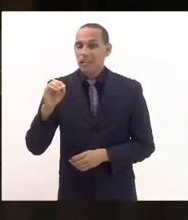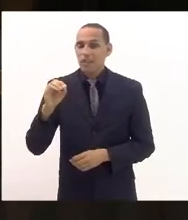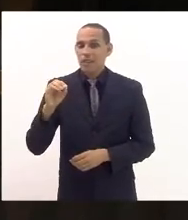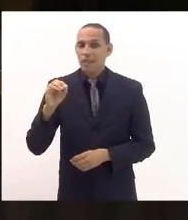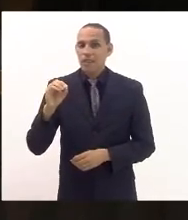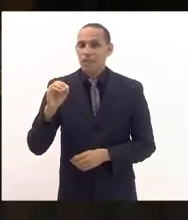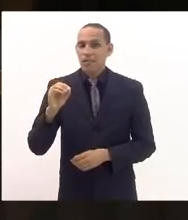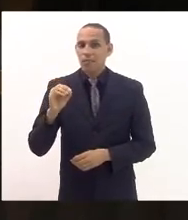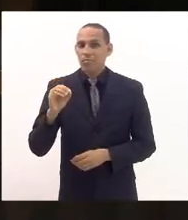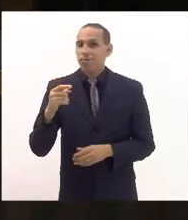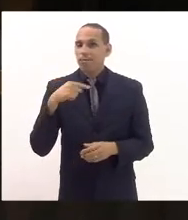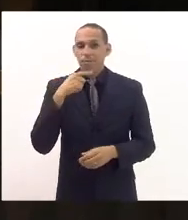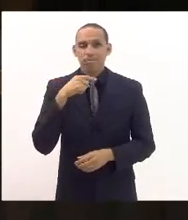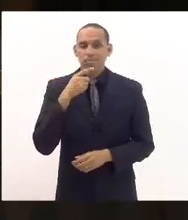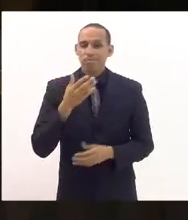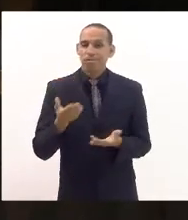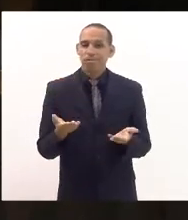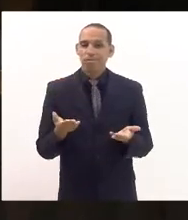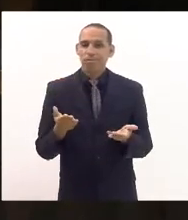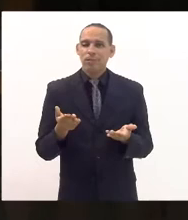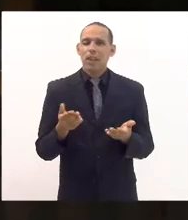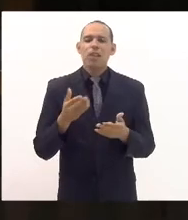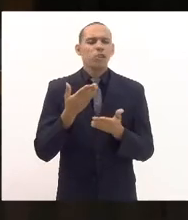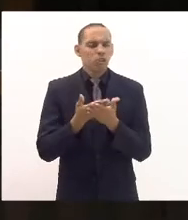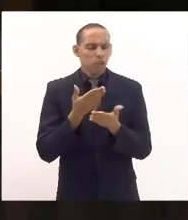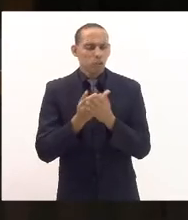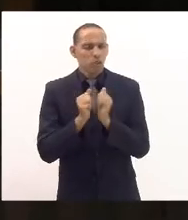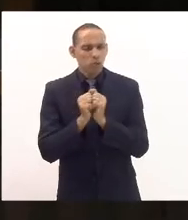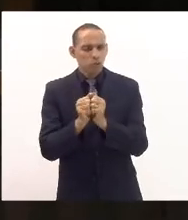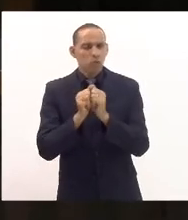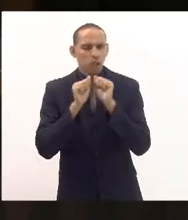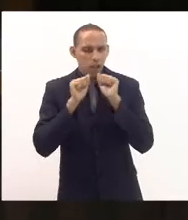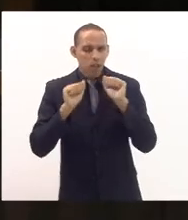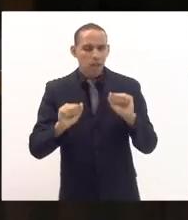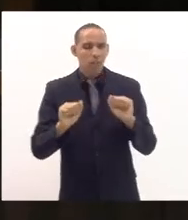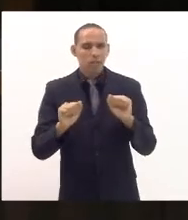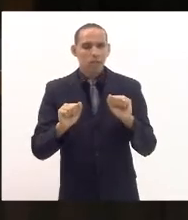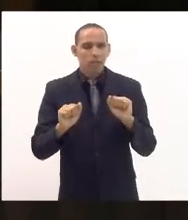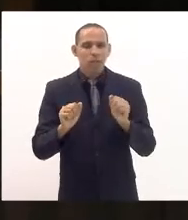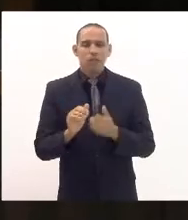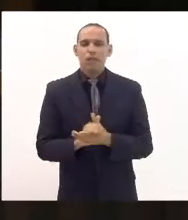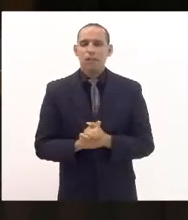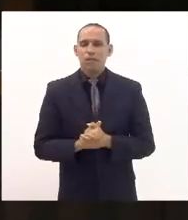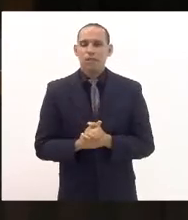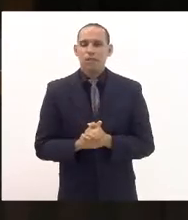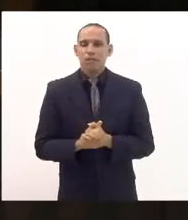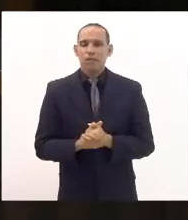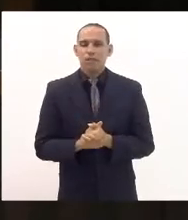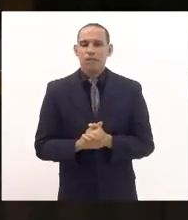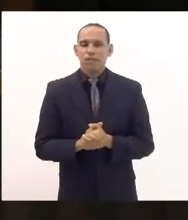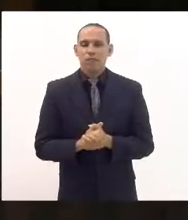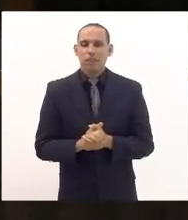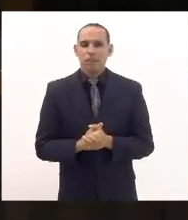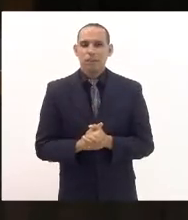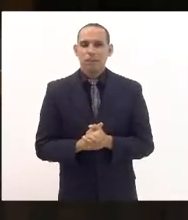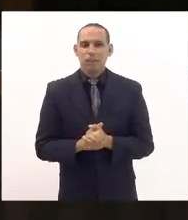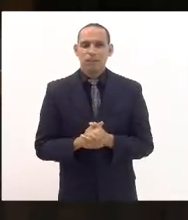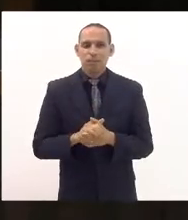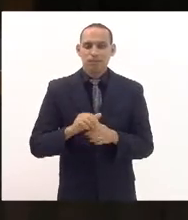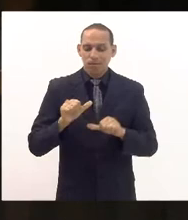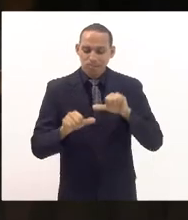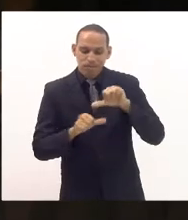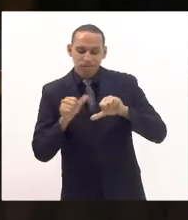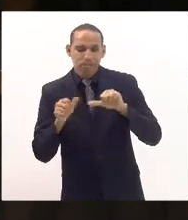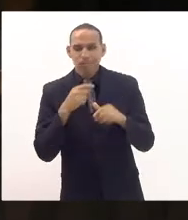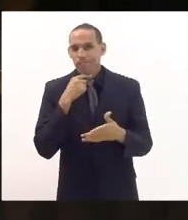sem teto mas daqui a pouco eu estou um pouquinho com assessoria eu acho que também não tem muita muito cuidar uma nova